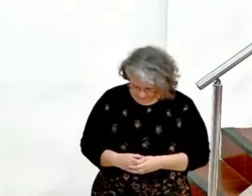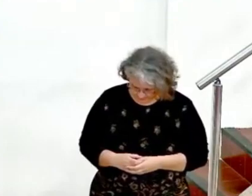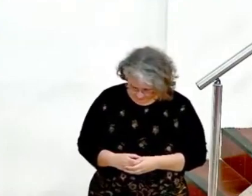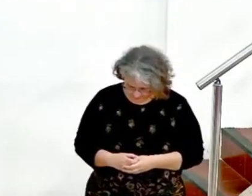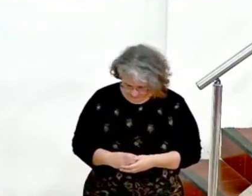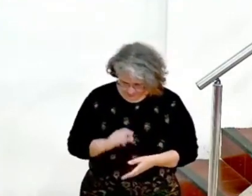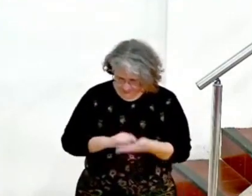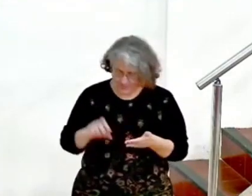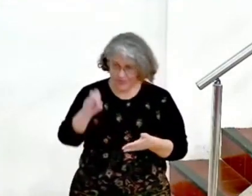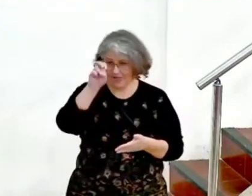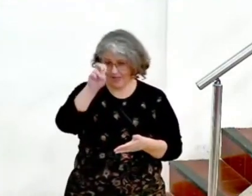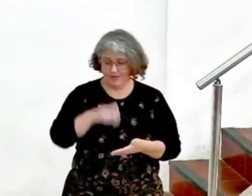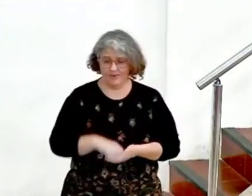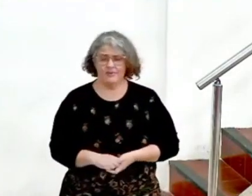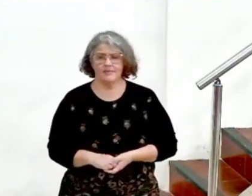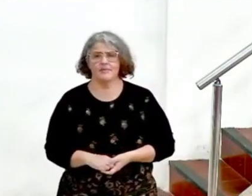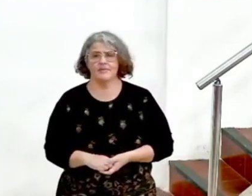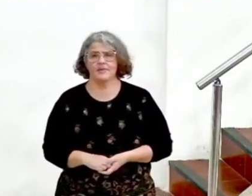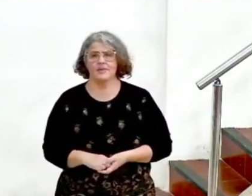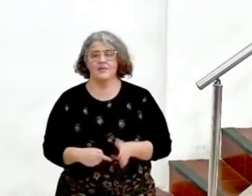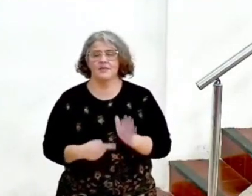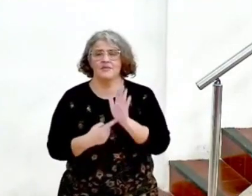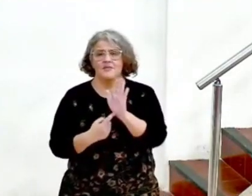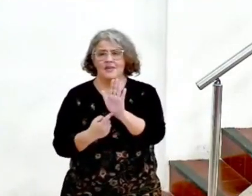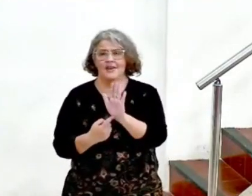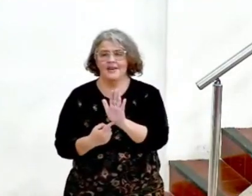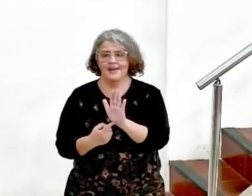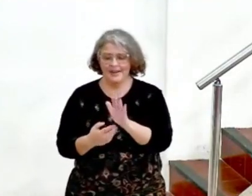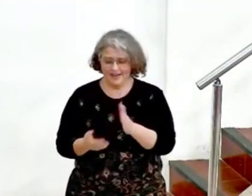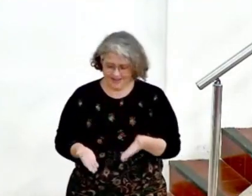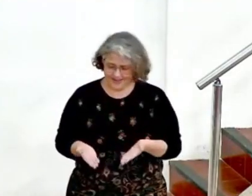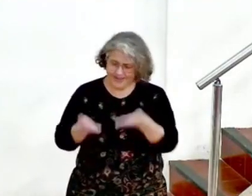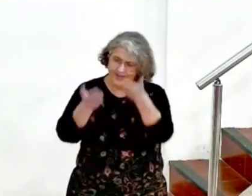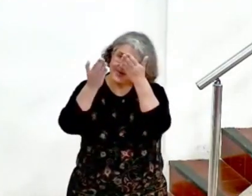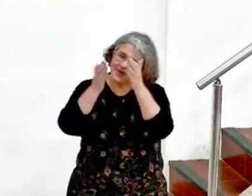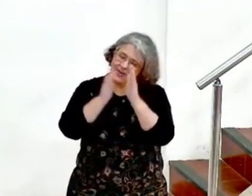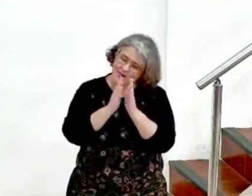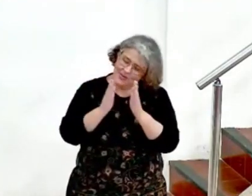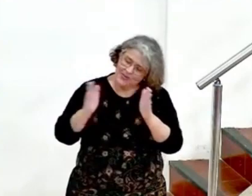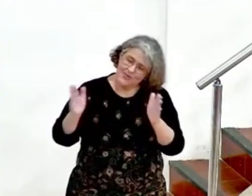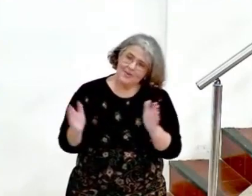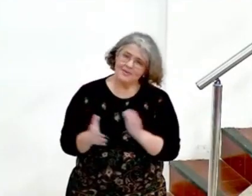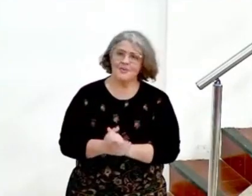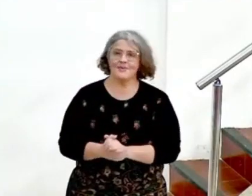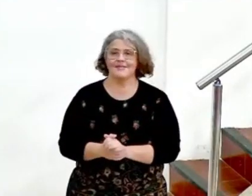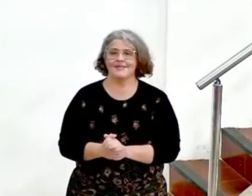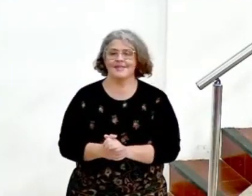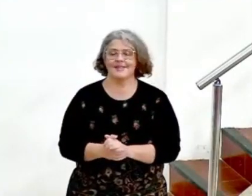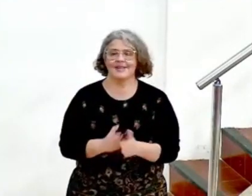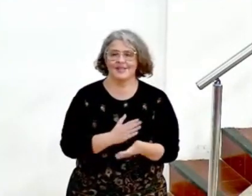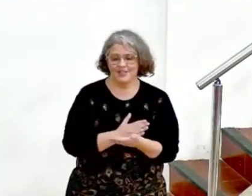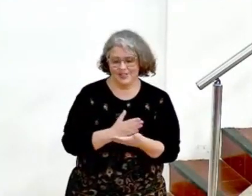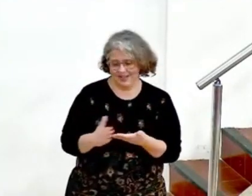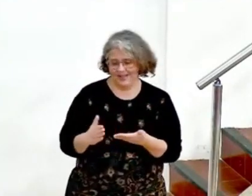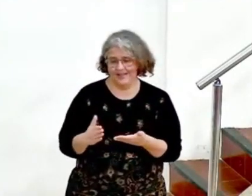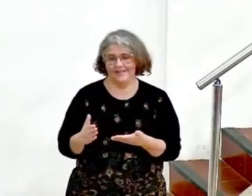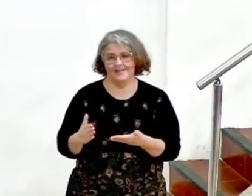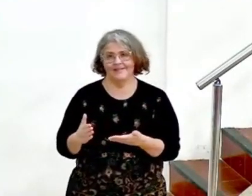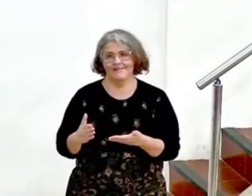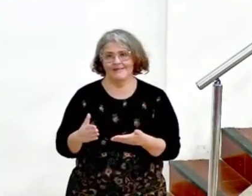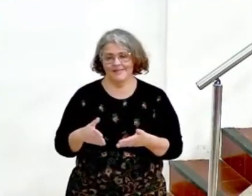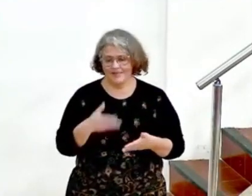5 vai enaltecer o tempo da chegada desse filho. Tinha Abraão 100 anos, quando lhe nasceu